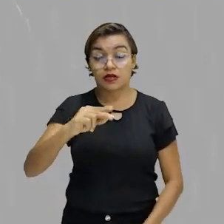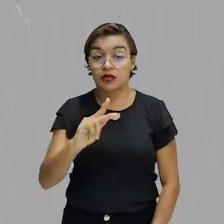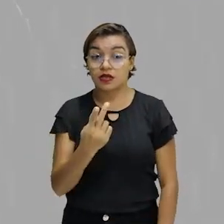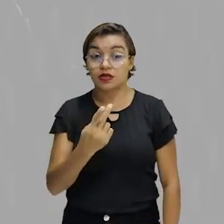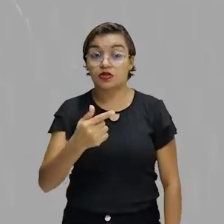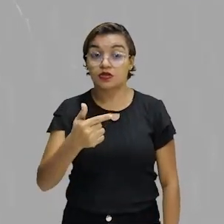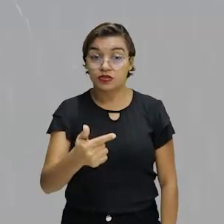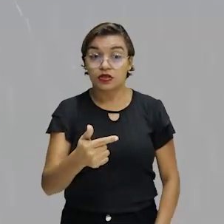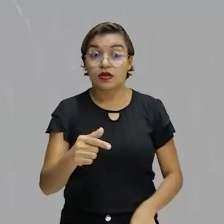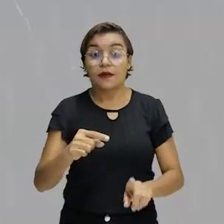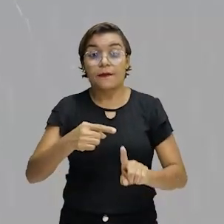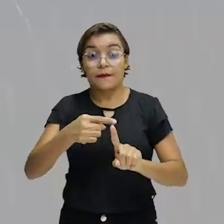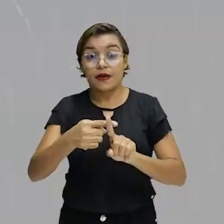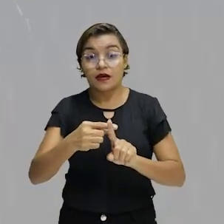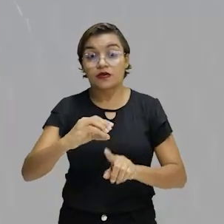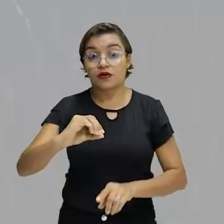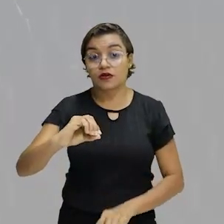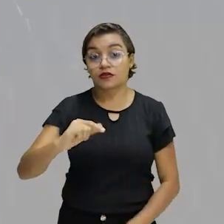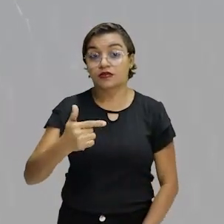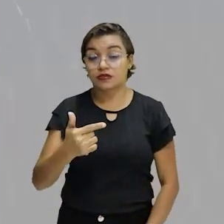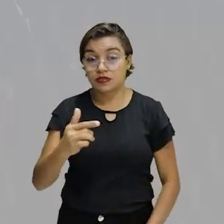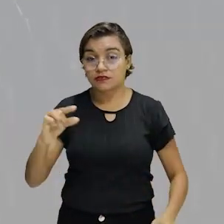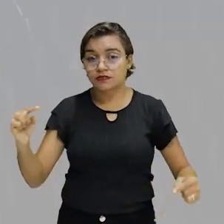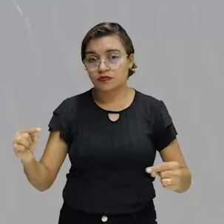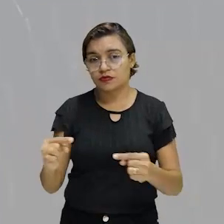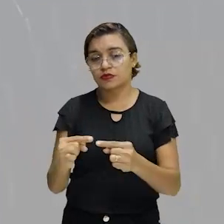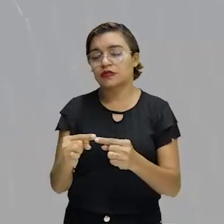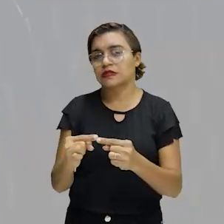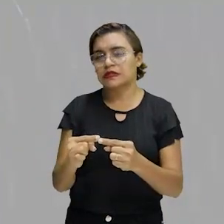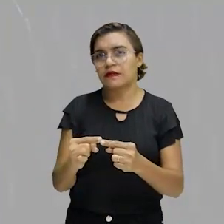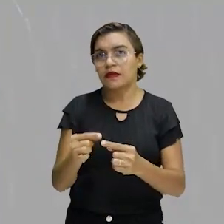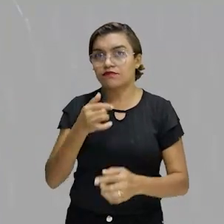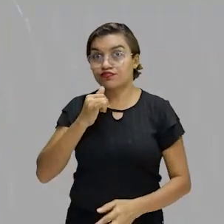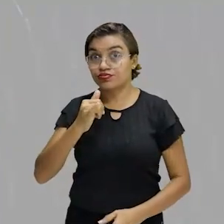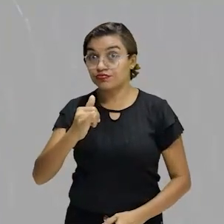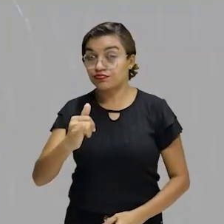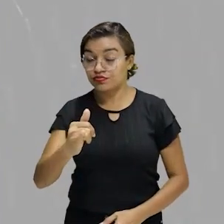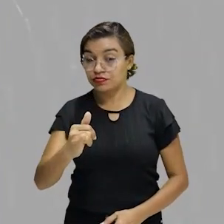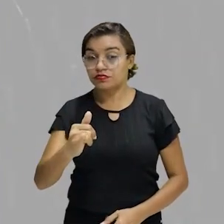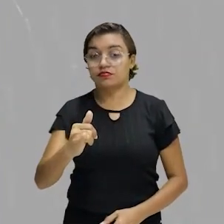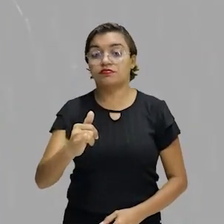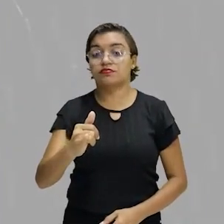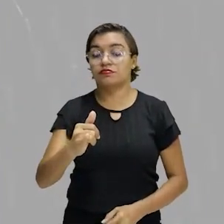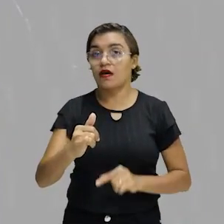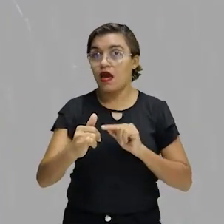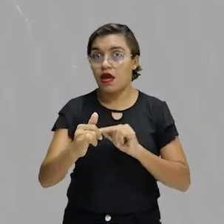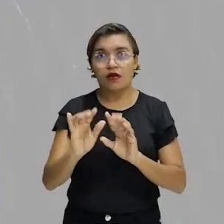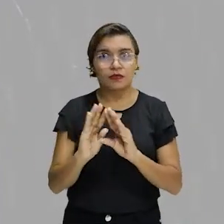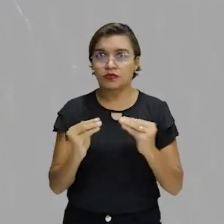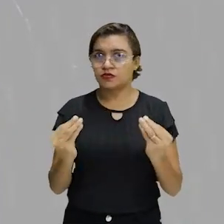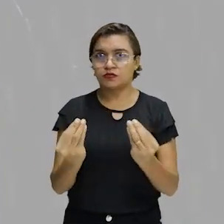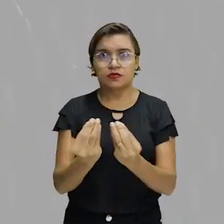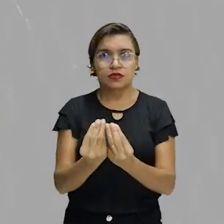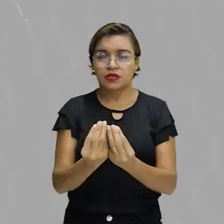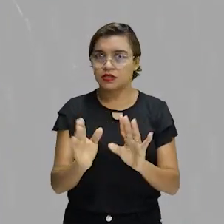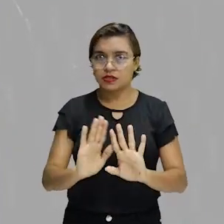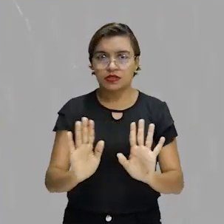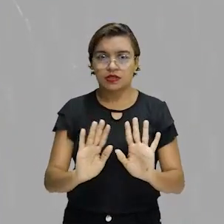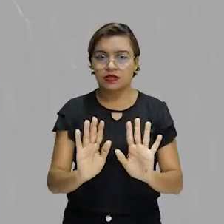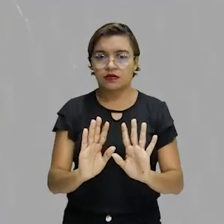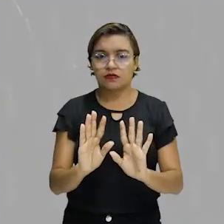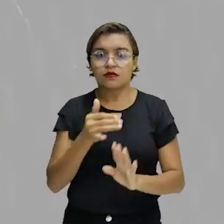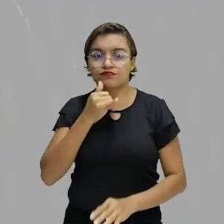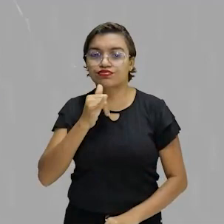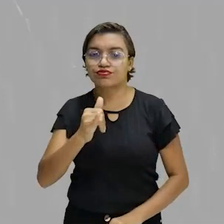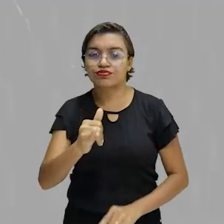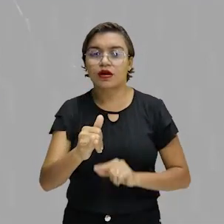vão se combinar por meio de uma descarga elétrica n descarga elétrica não é não é é uma substância né na verdade descarga